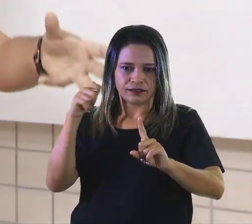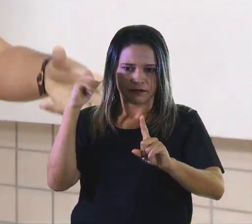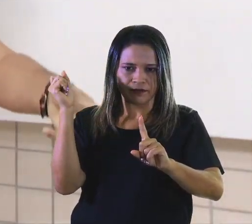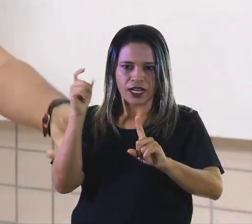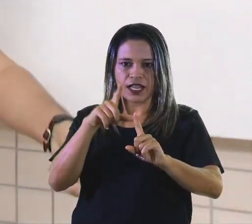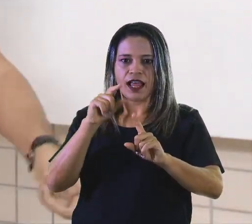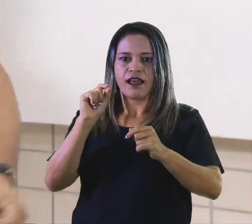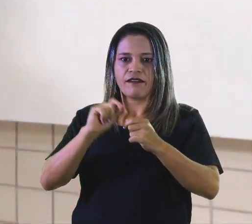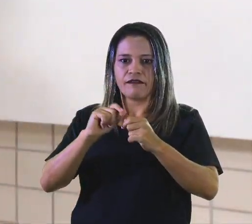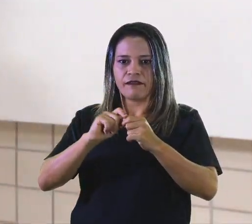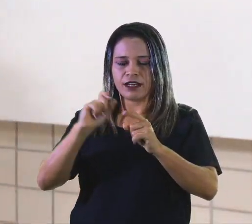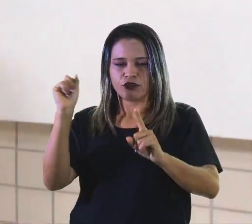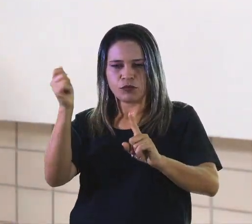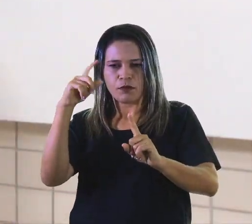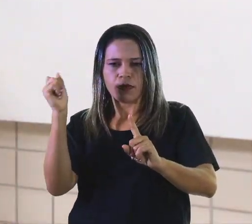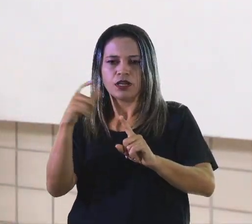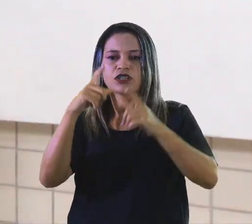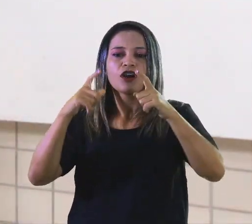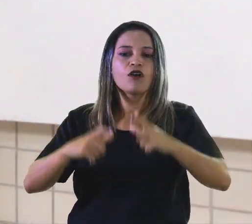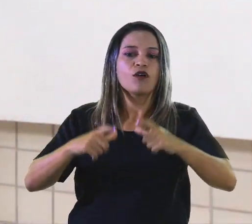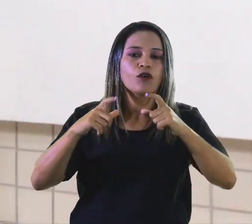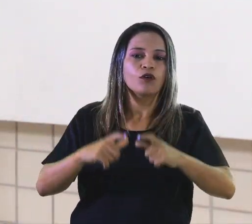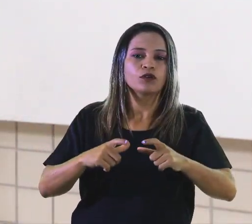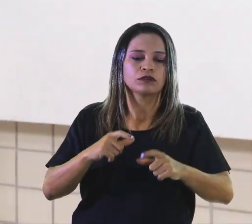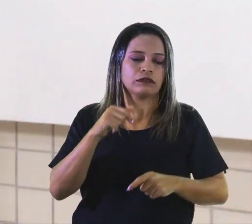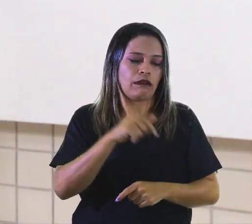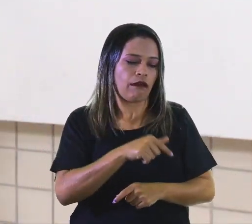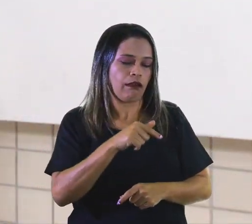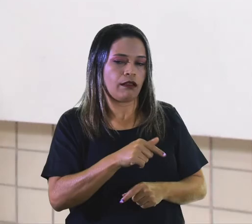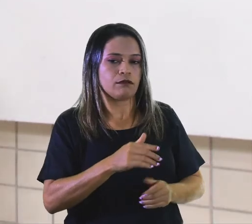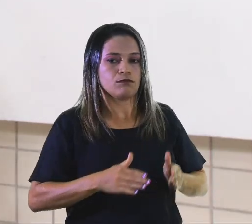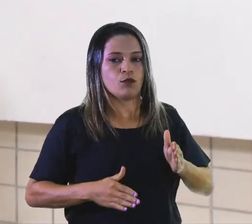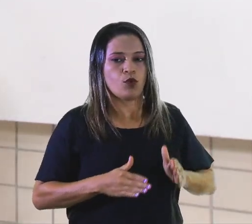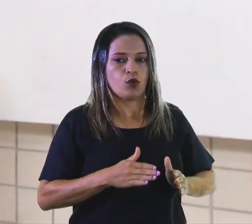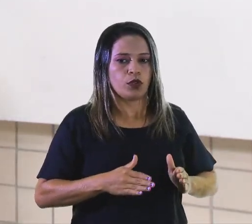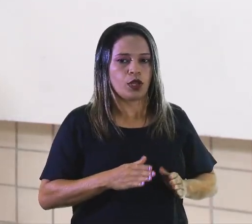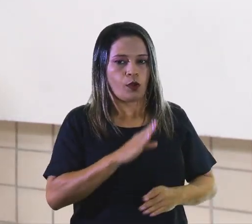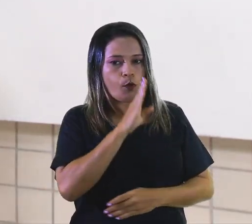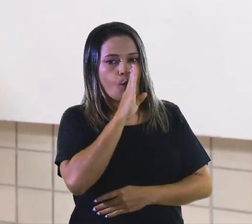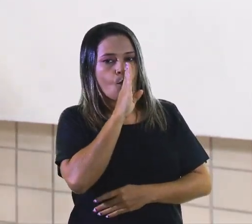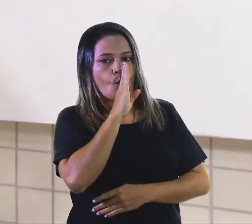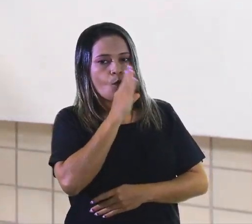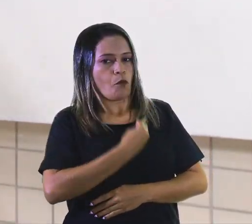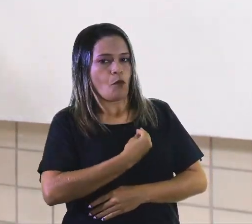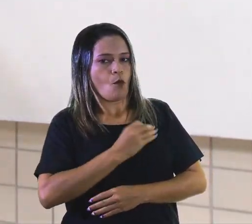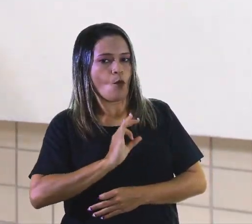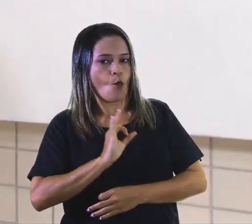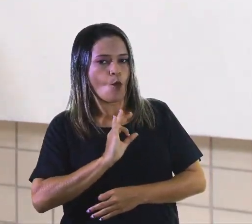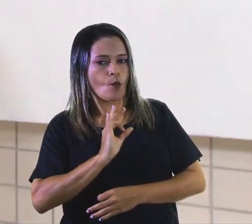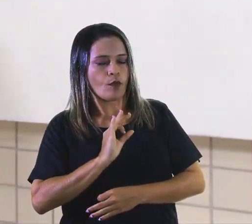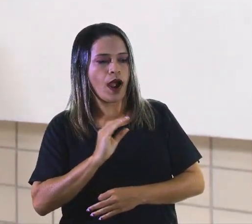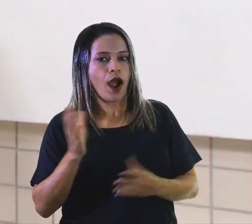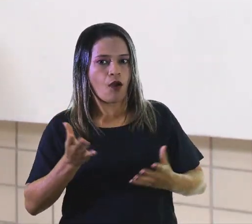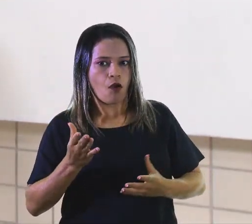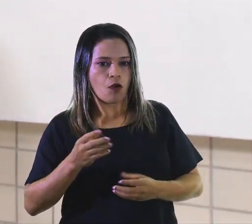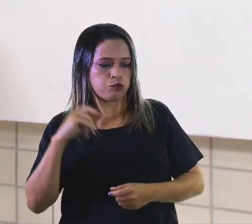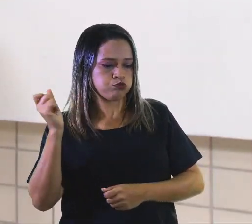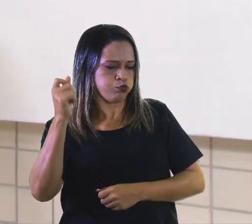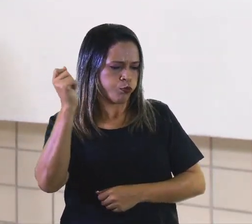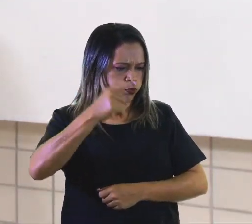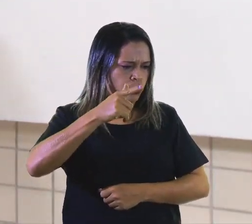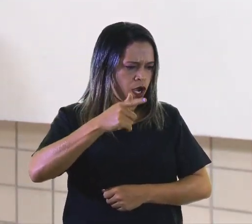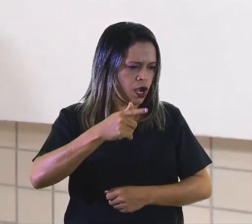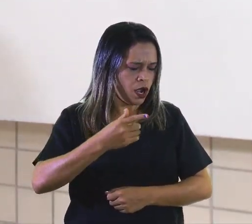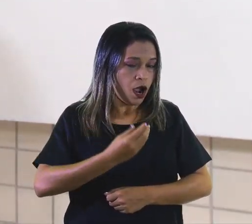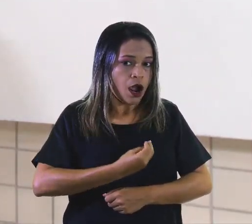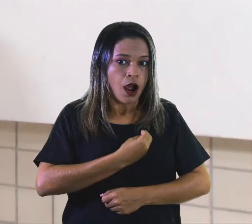uma mágica, onde este boneco de madeira que até então estava sem vida, passa a